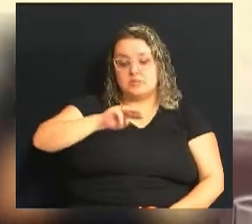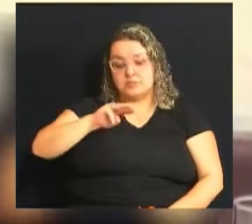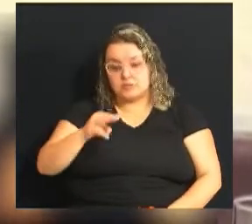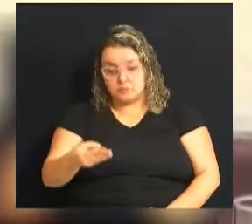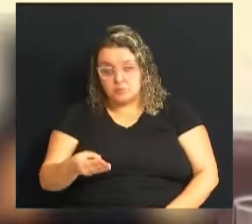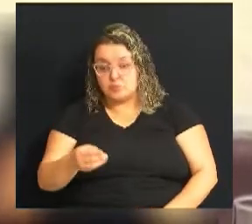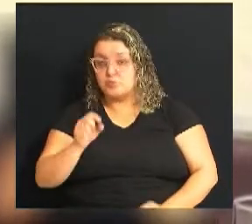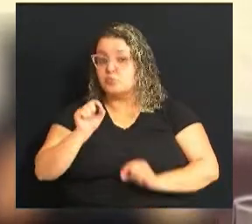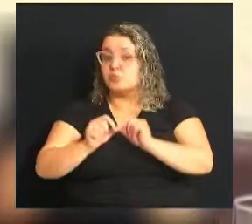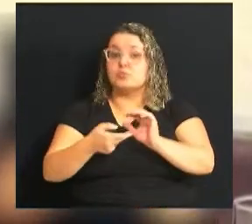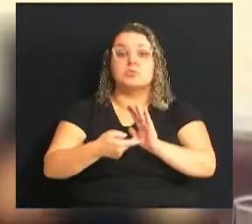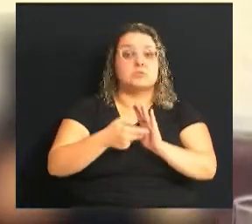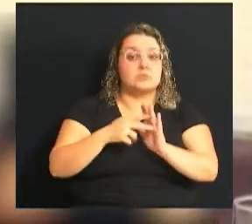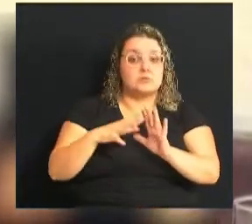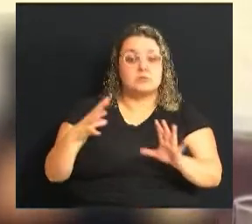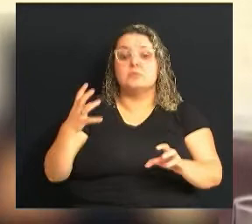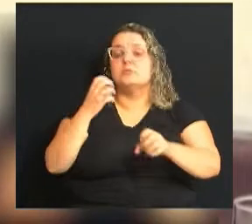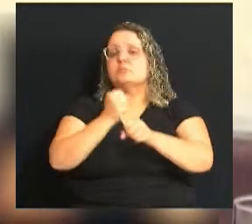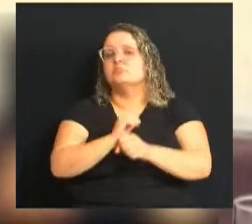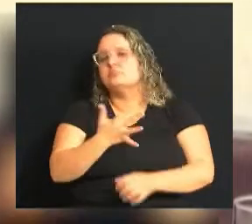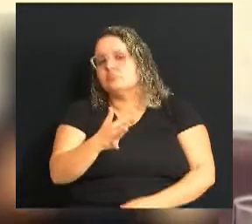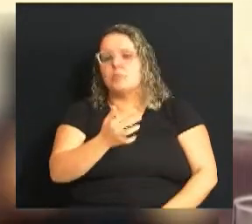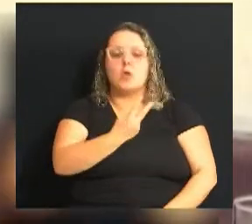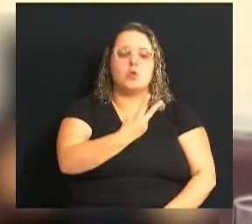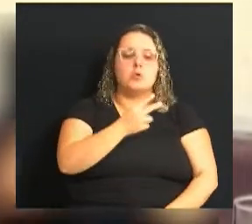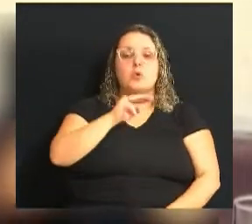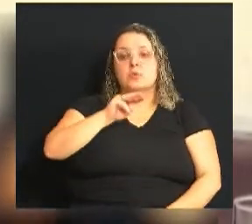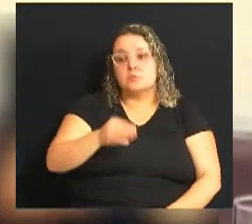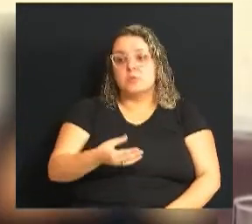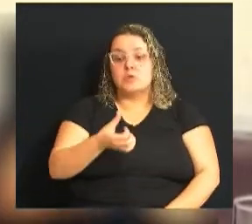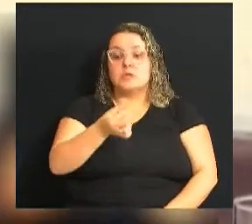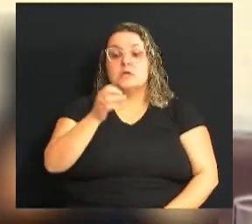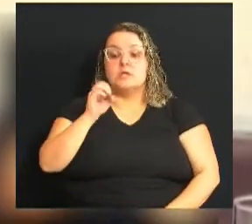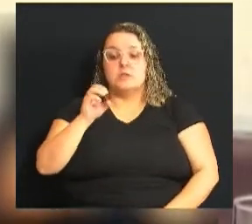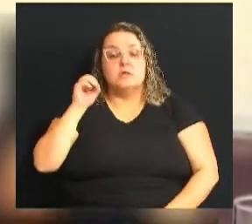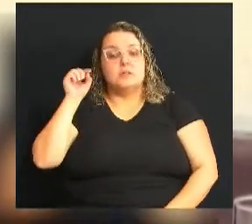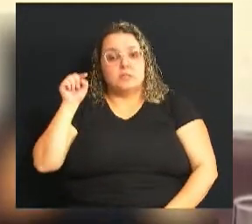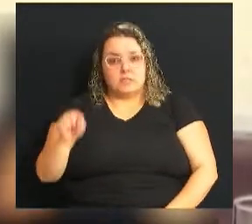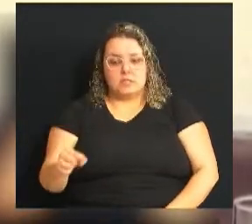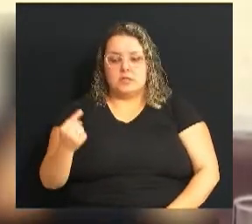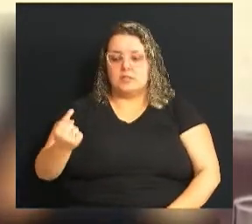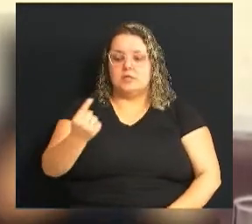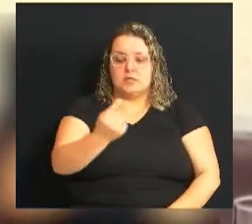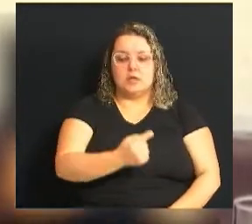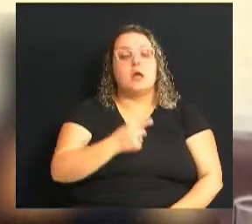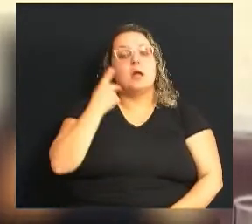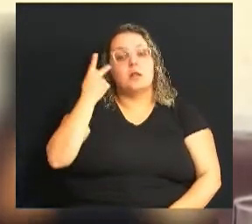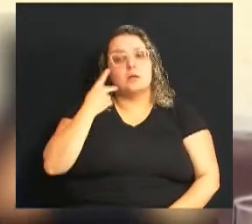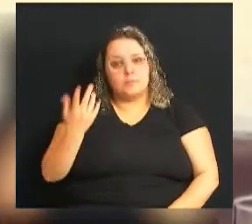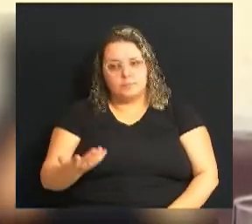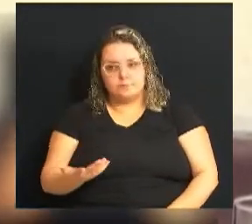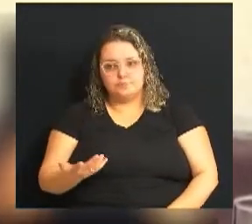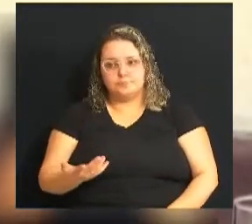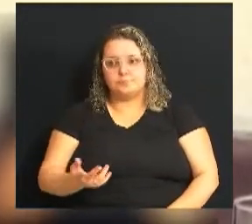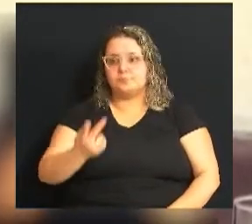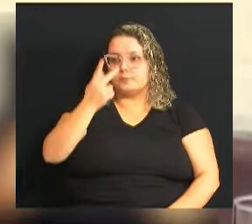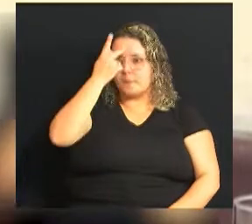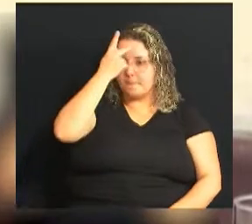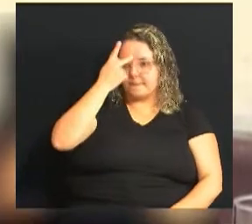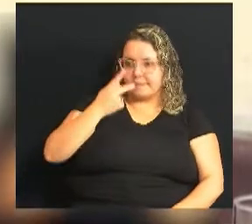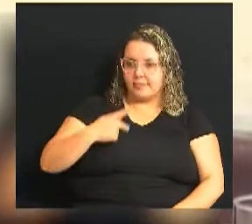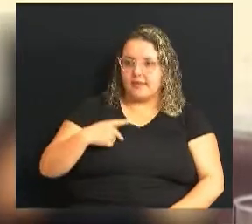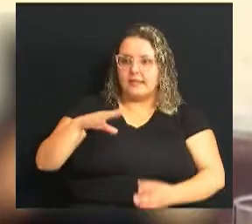significa também arredondadamente 2 milhões e 600 mil por vereador. Pela própria